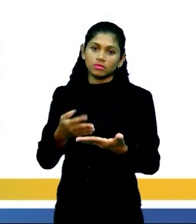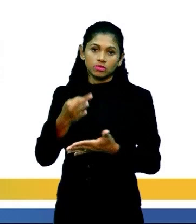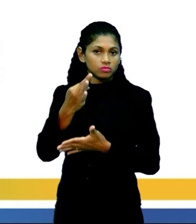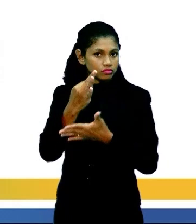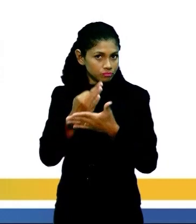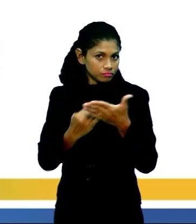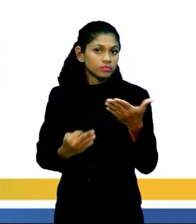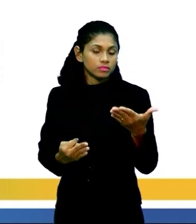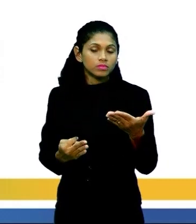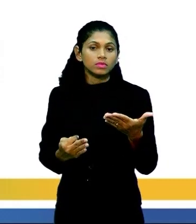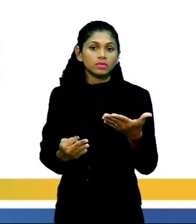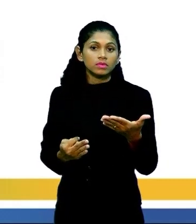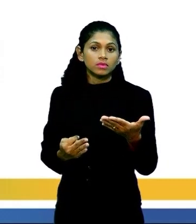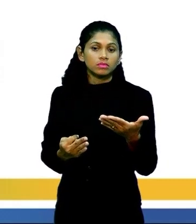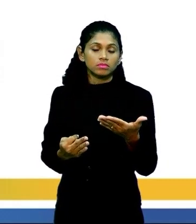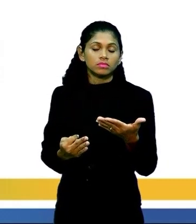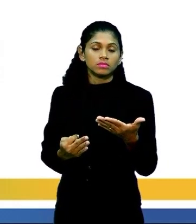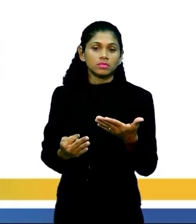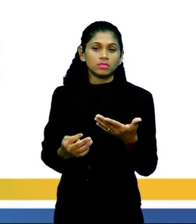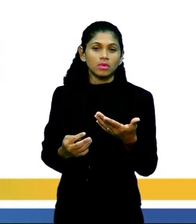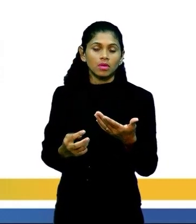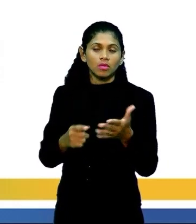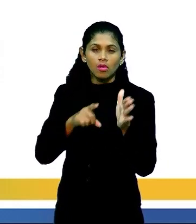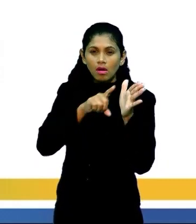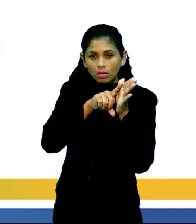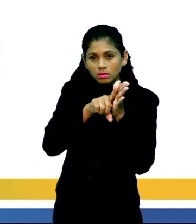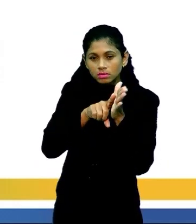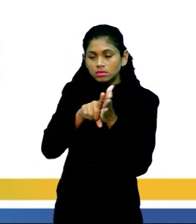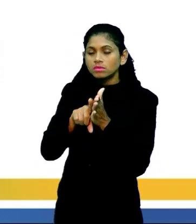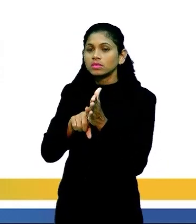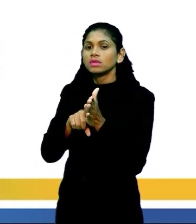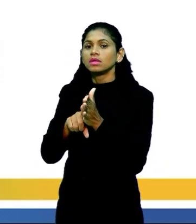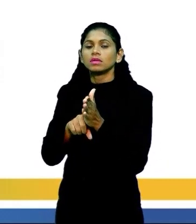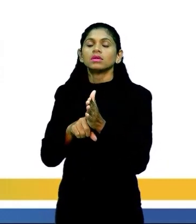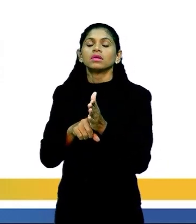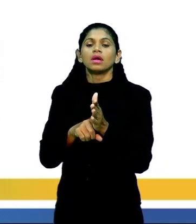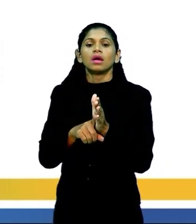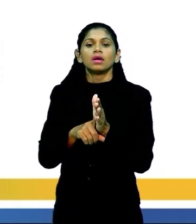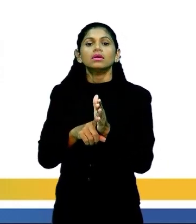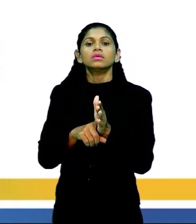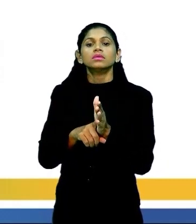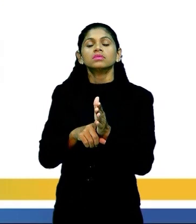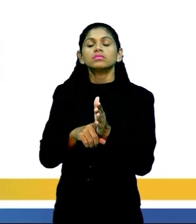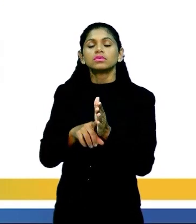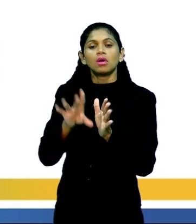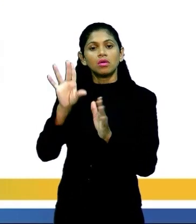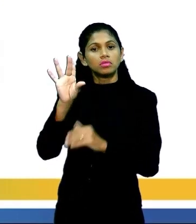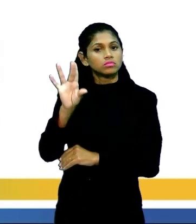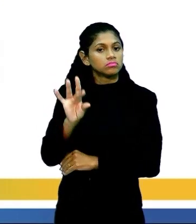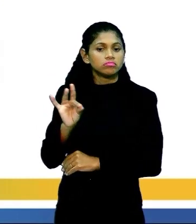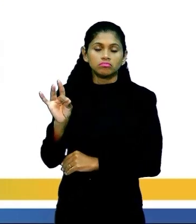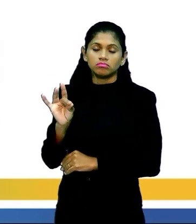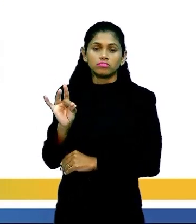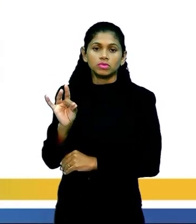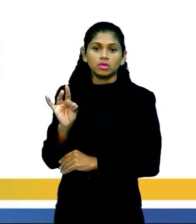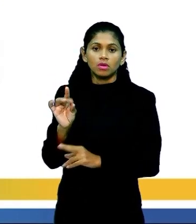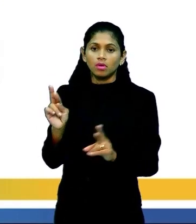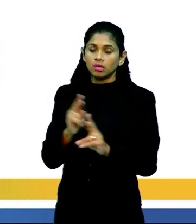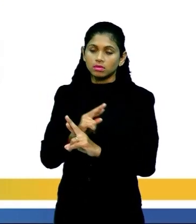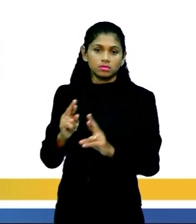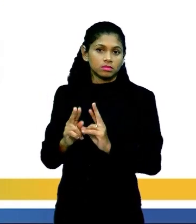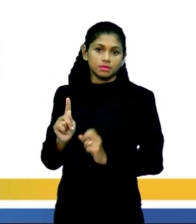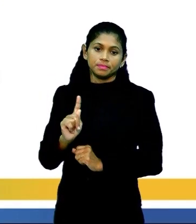vocês também podem analisar e ver que essa questão não corresponde ao que pode ser afirmado no texto,